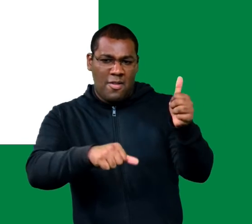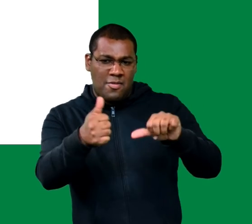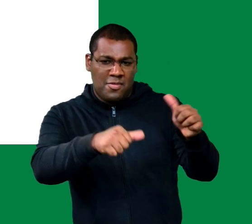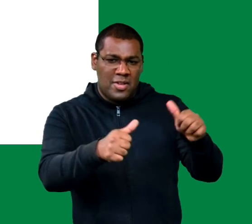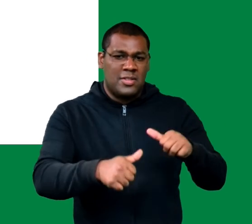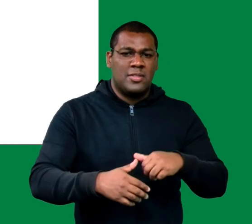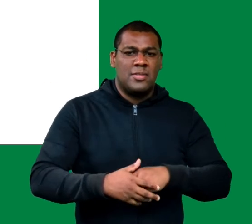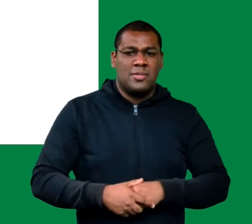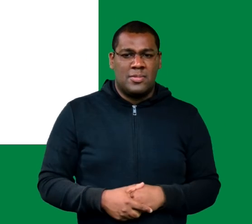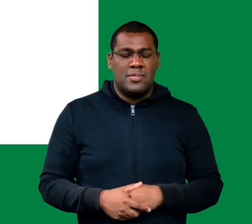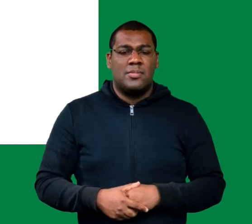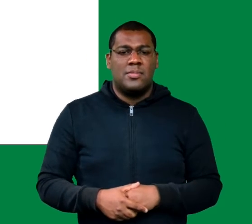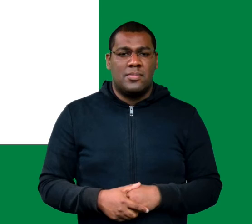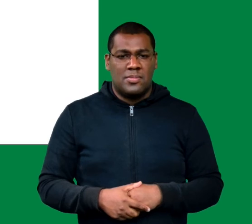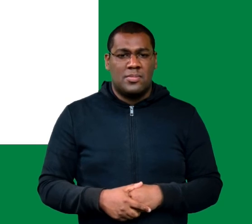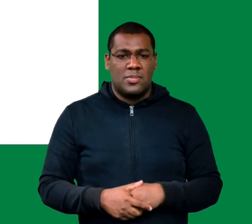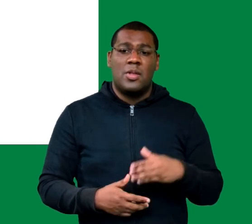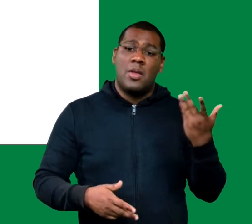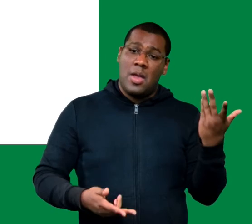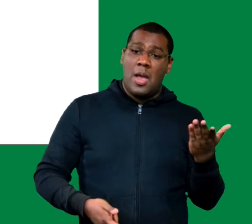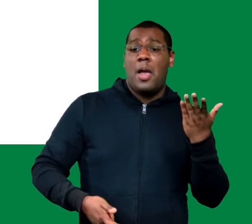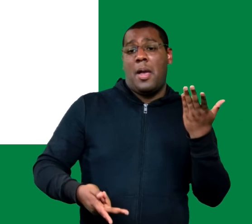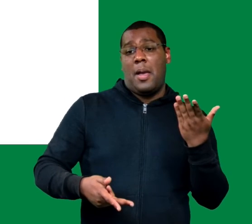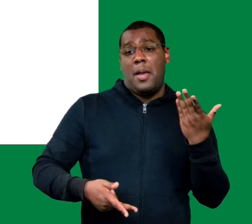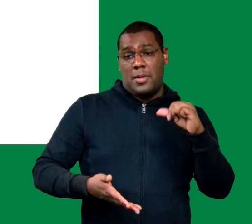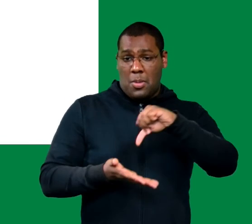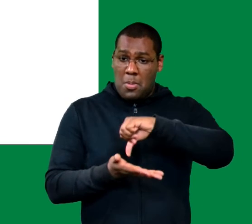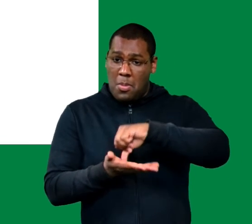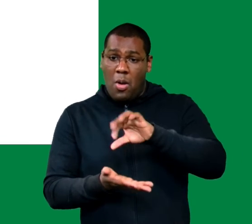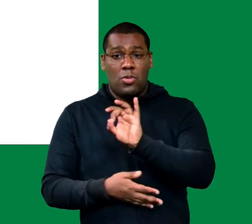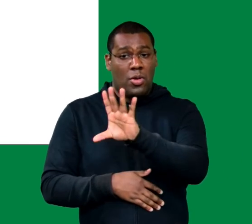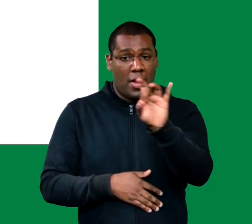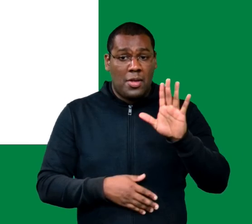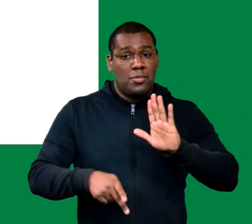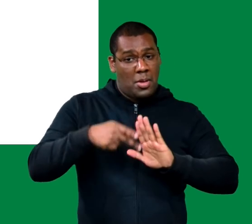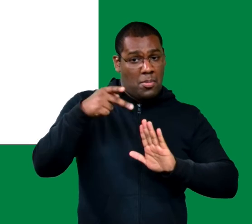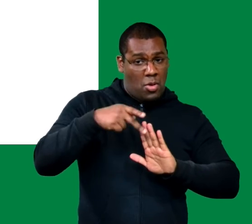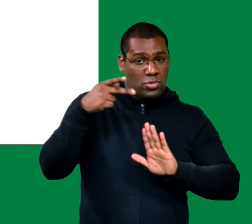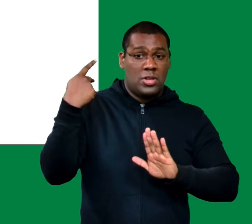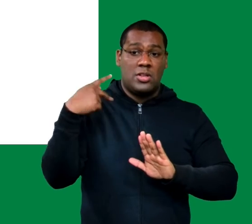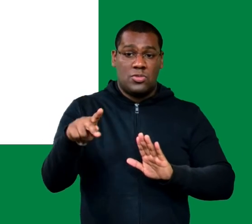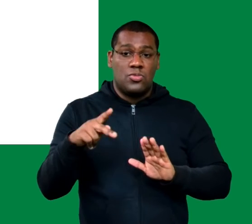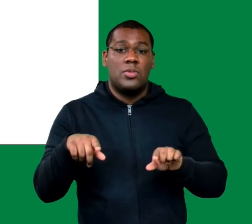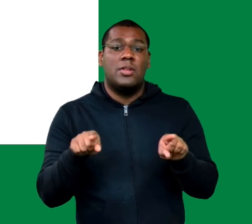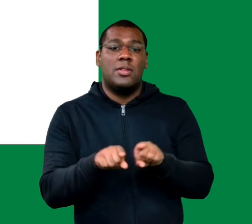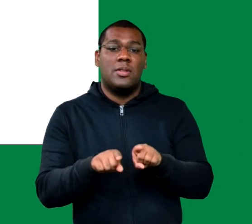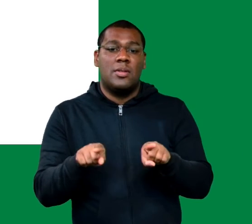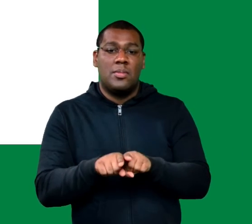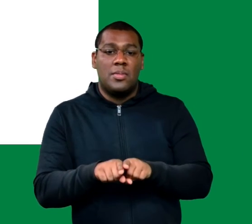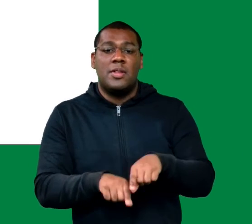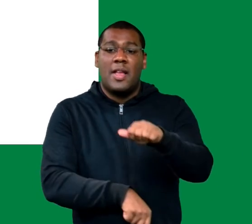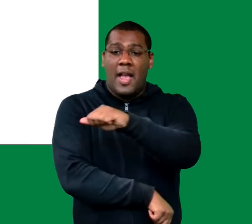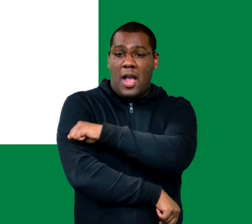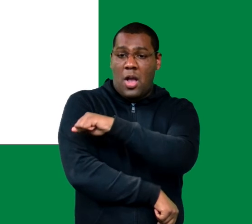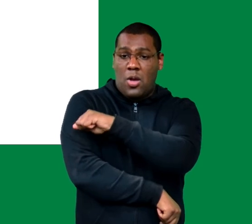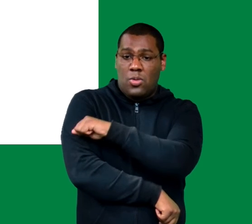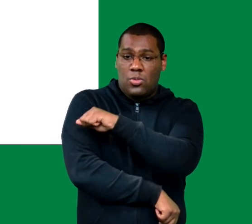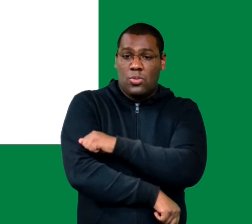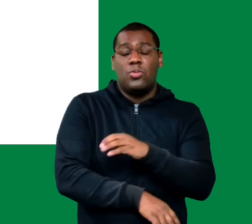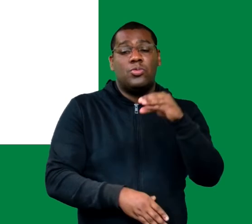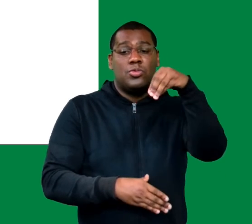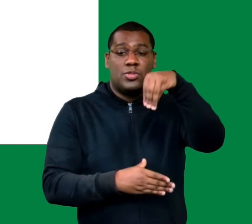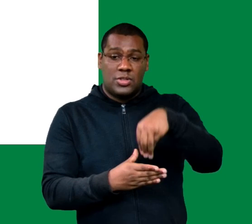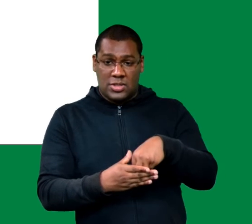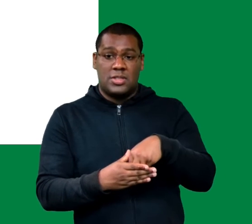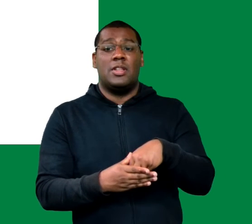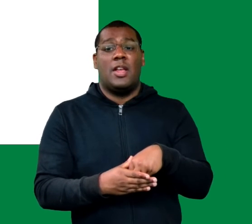com a sua respectiva portaria de funcionamento. E também a questão dos alunos em regime de internato pleno, né, que é encaminhado um